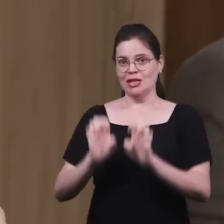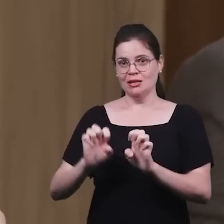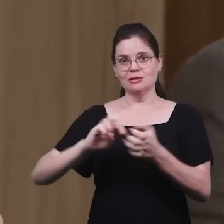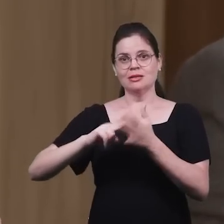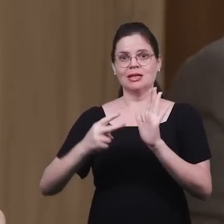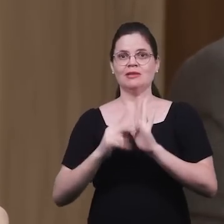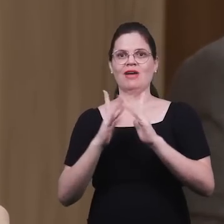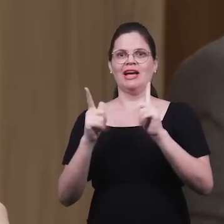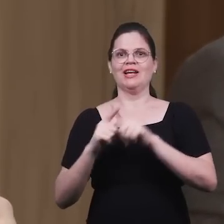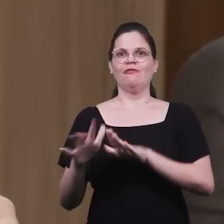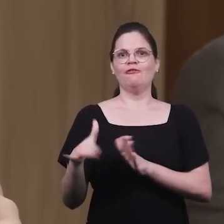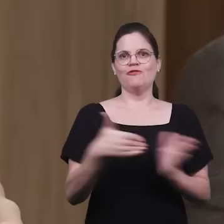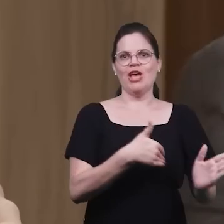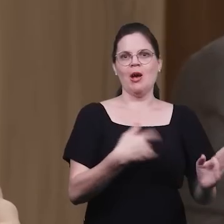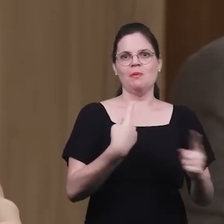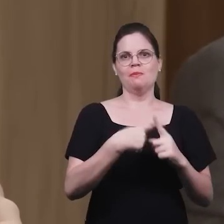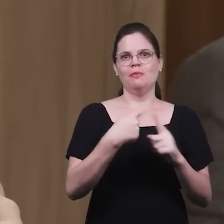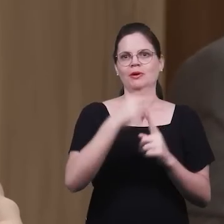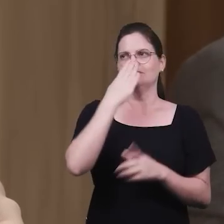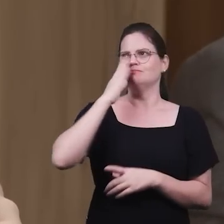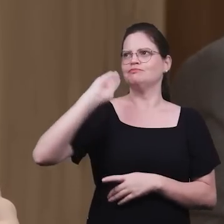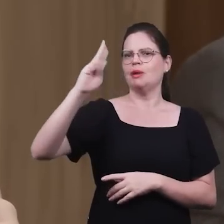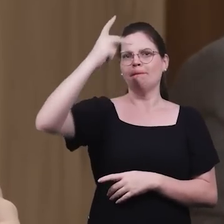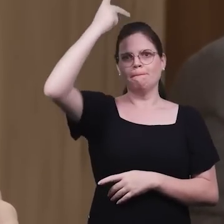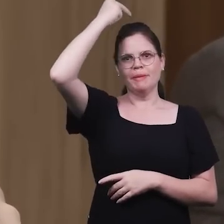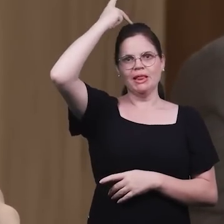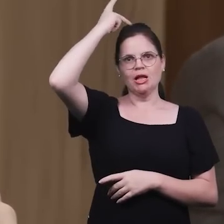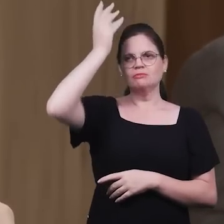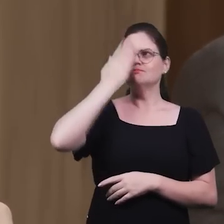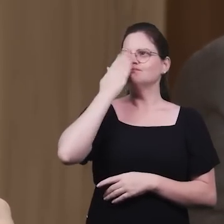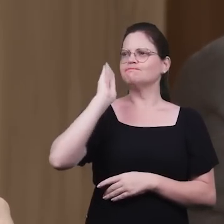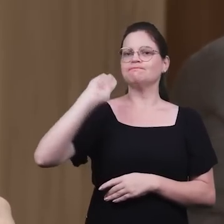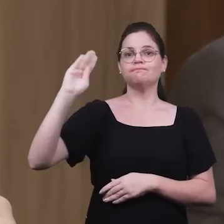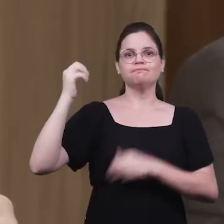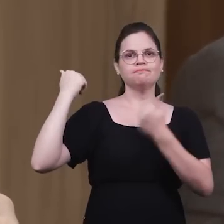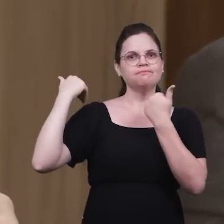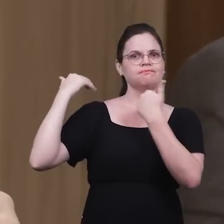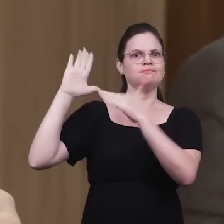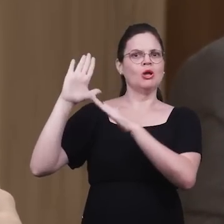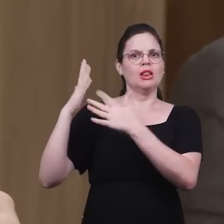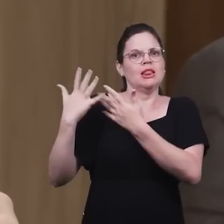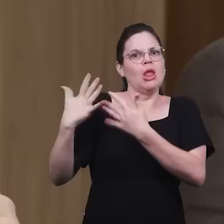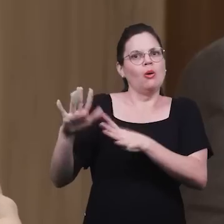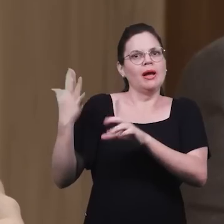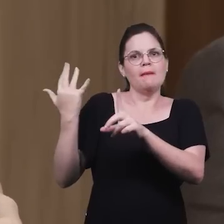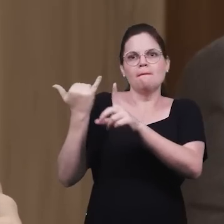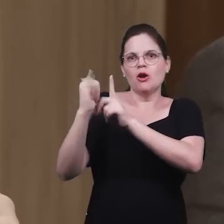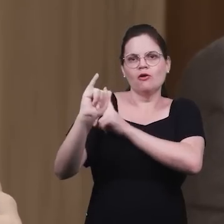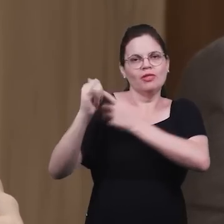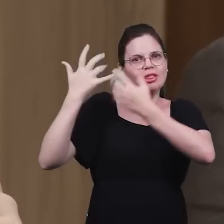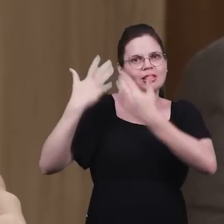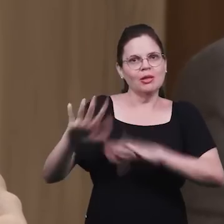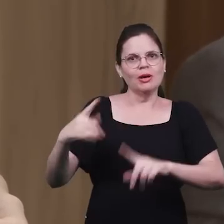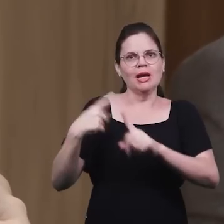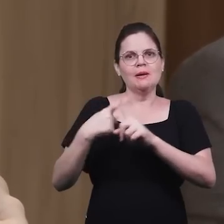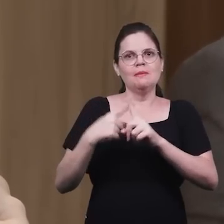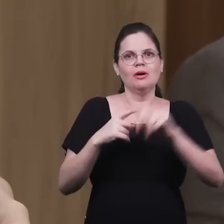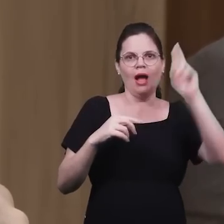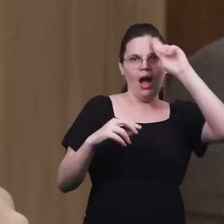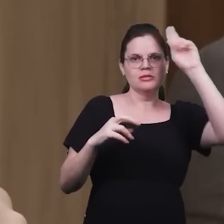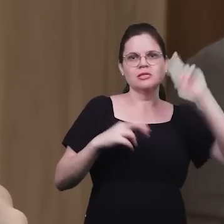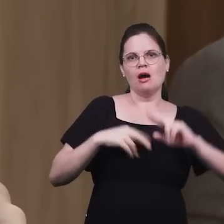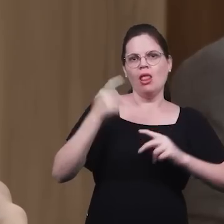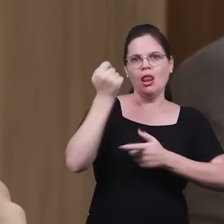igreja infiel que se afastou do Pentecostes, se afastou do profético, né, abraçando tudo aquilo que era o